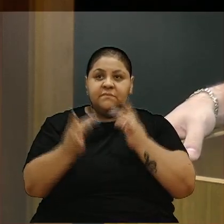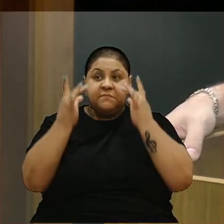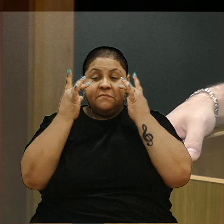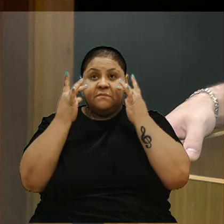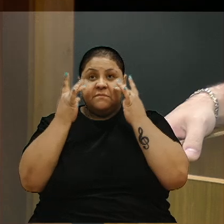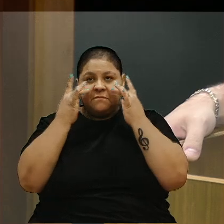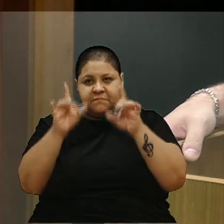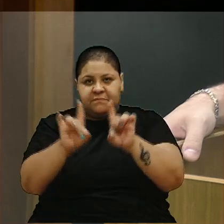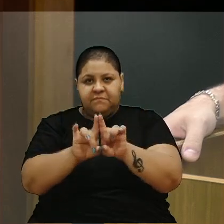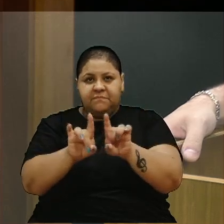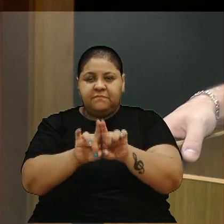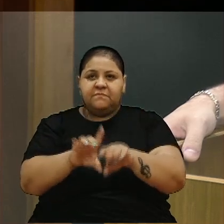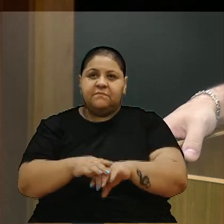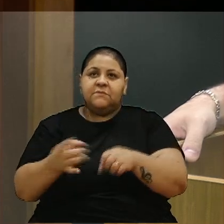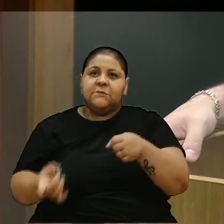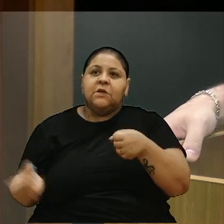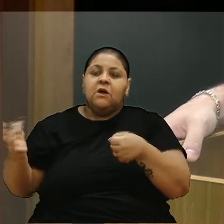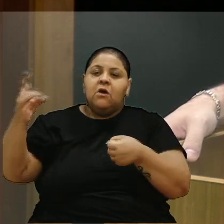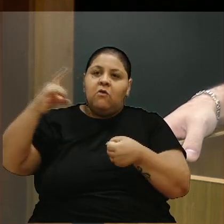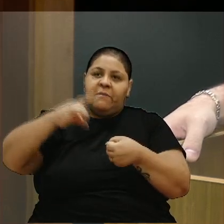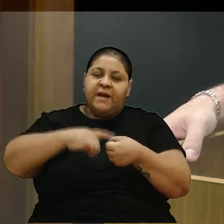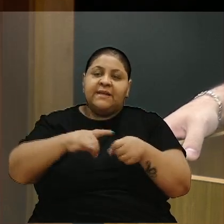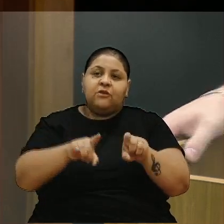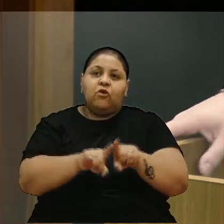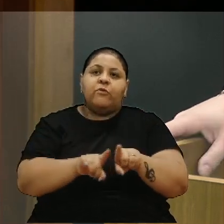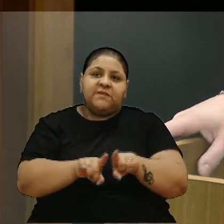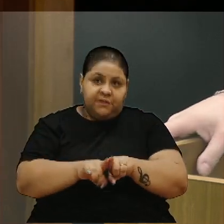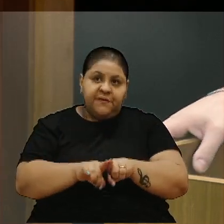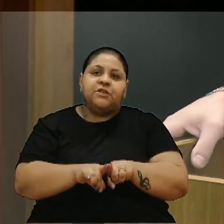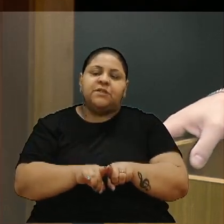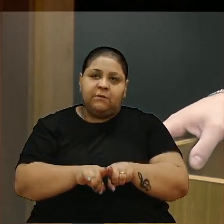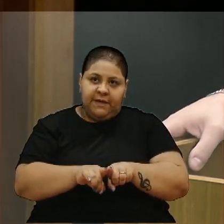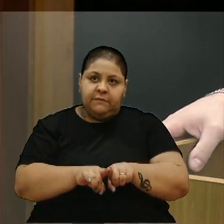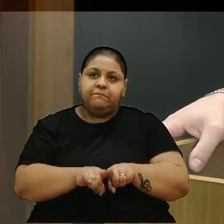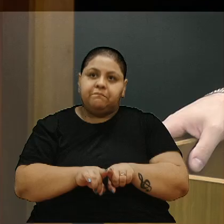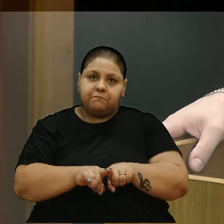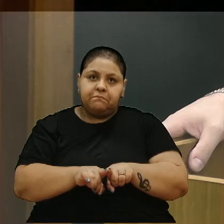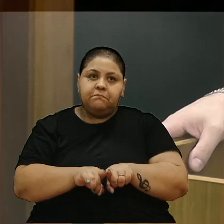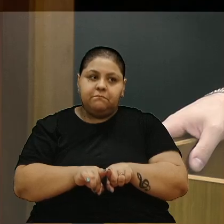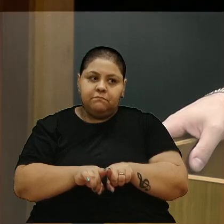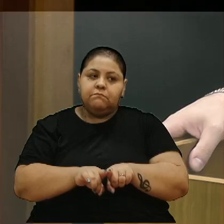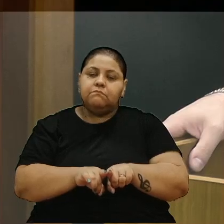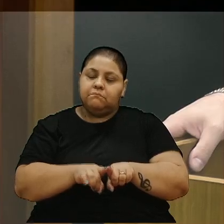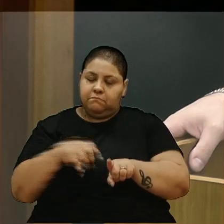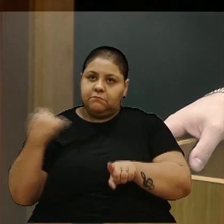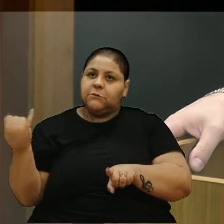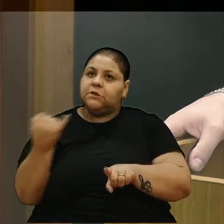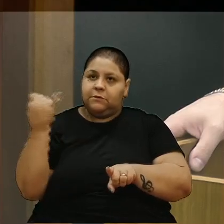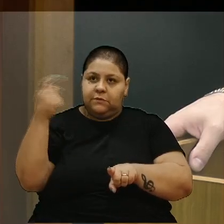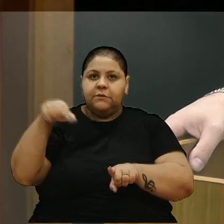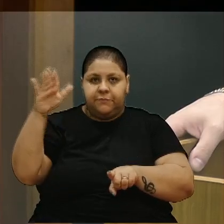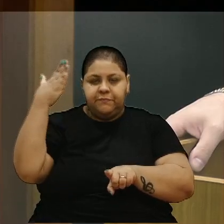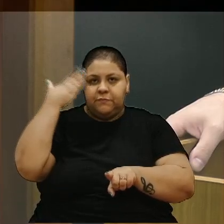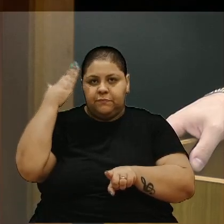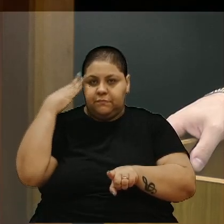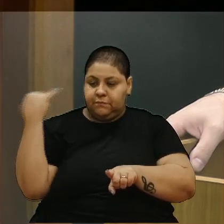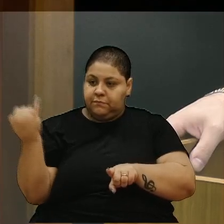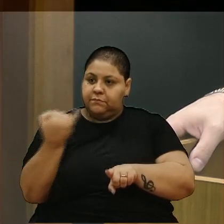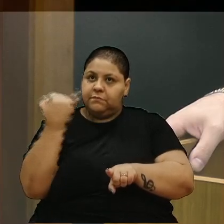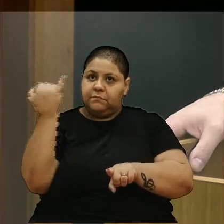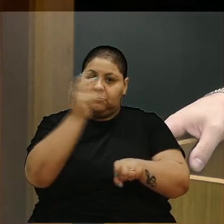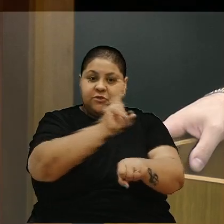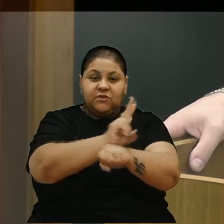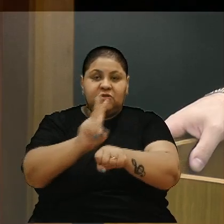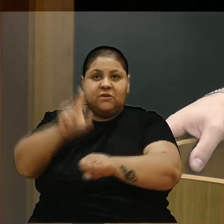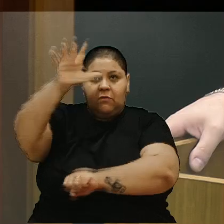presencialmente. Retomar o assunto da Guarda Municipal, porque é importante, a gente sabe da importância da nossa Guarda